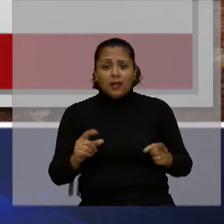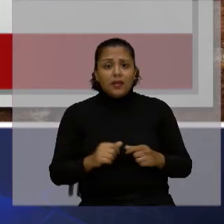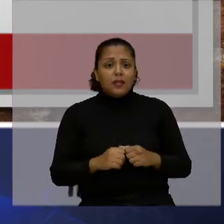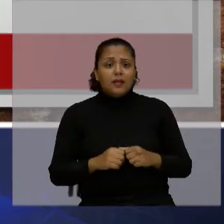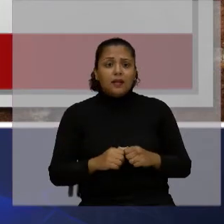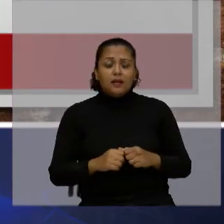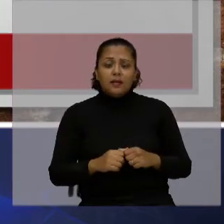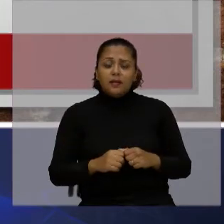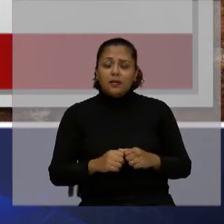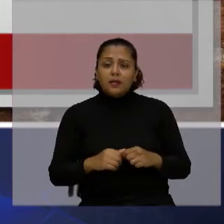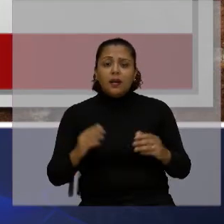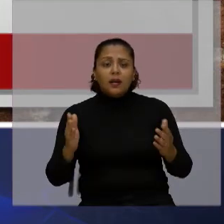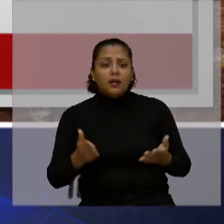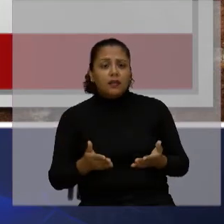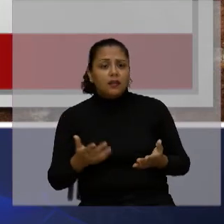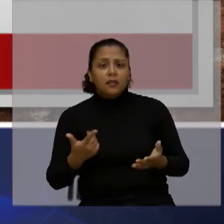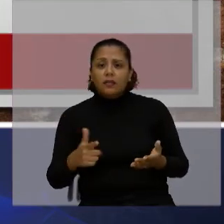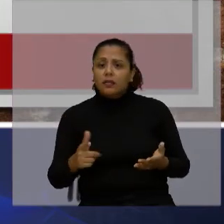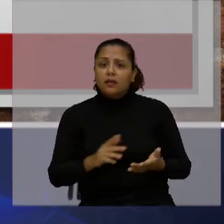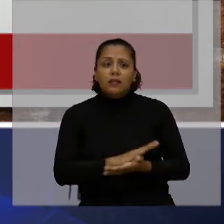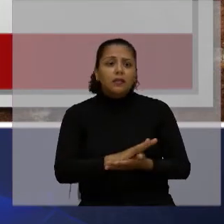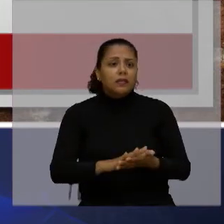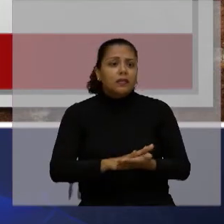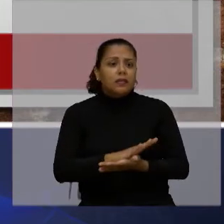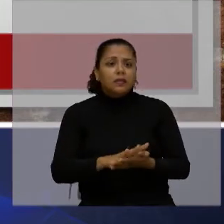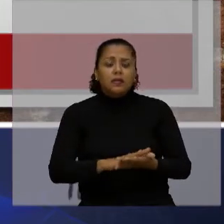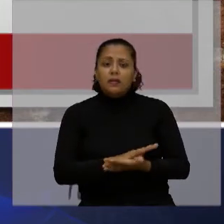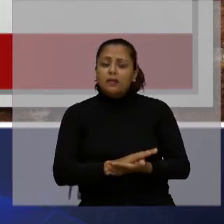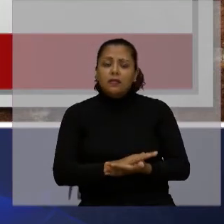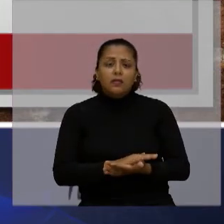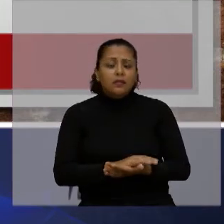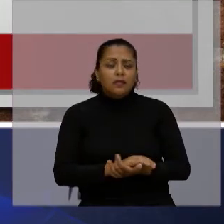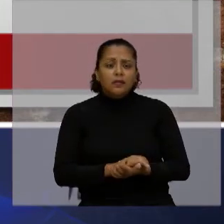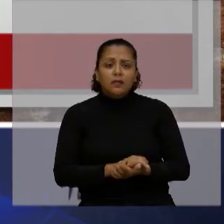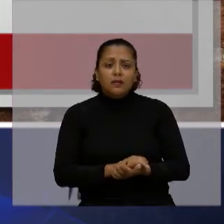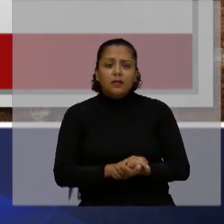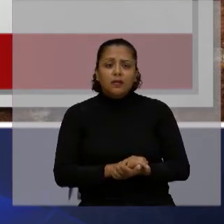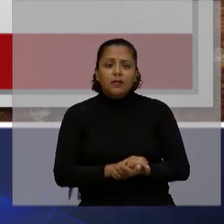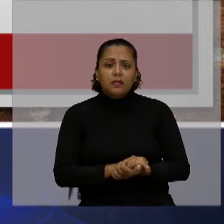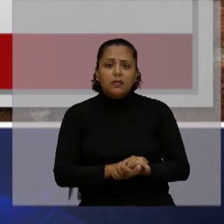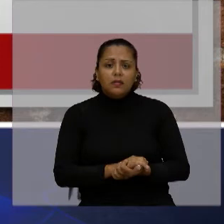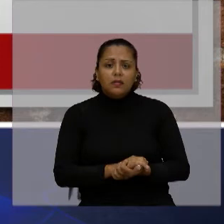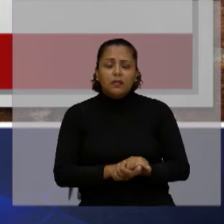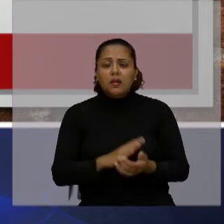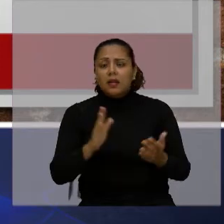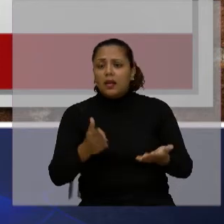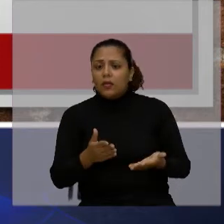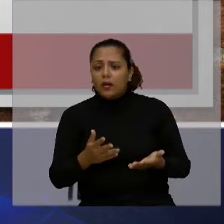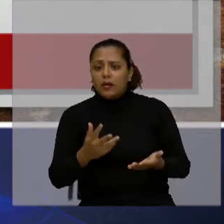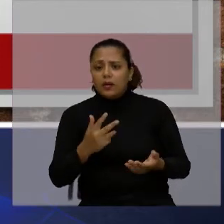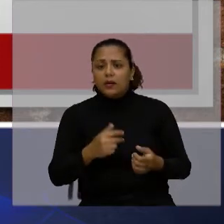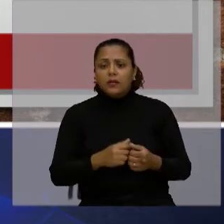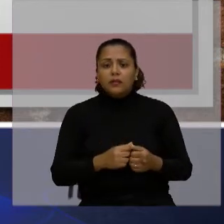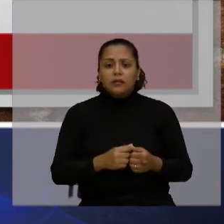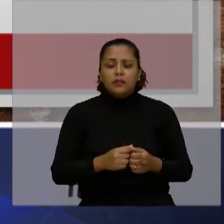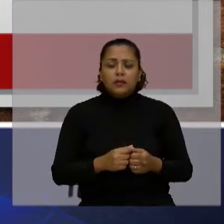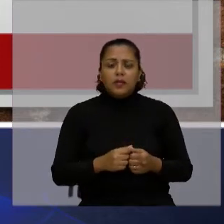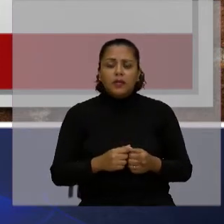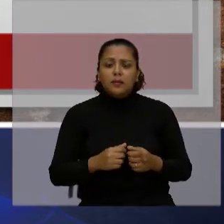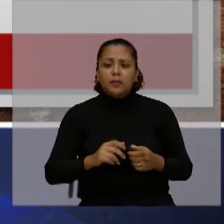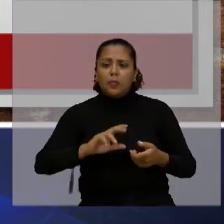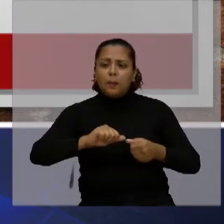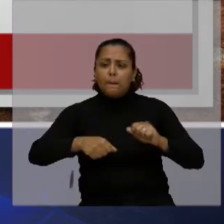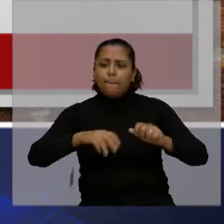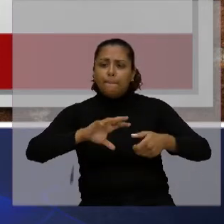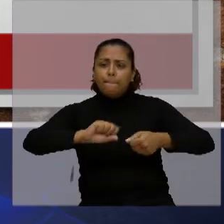por conta, não sei se é por causa da obra, está encharcado, e agora a comunidade, os times não estão conseguindo